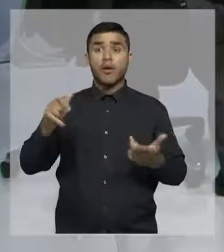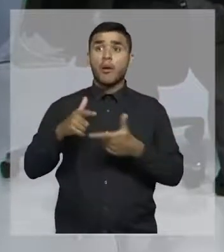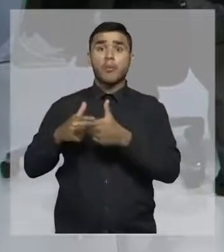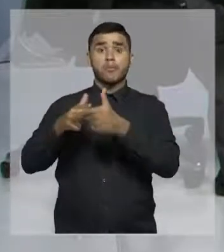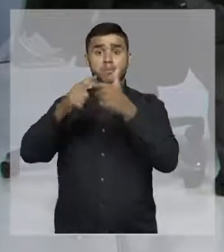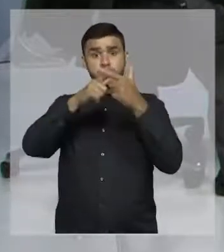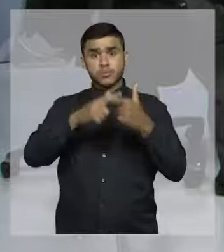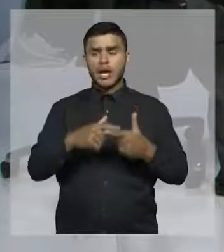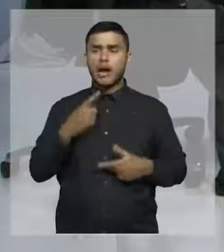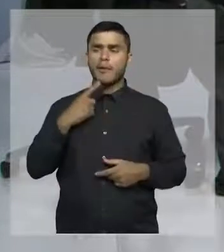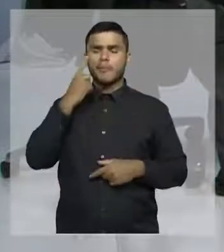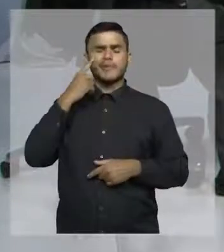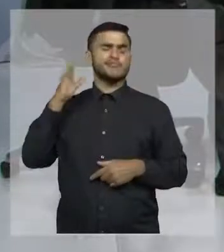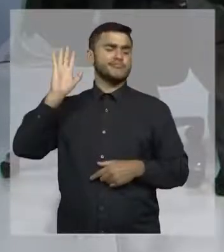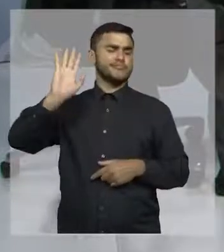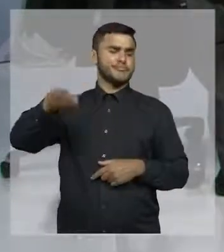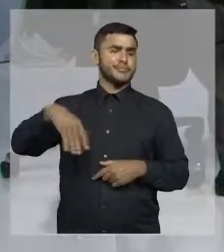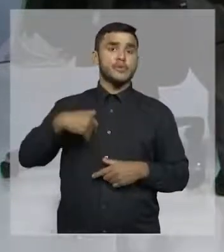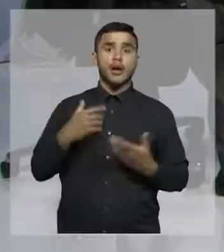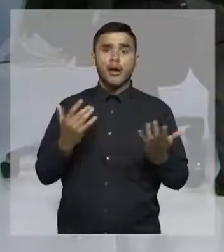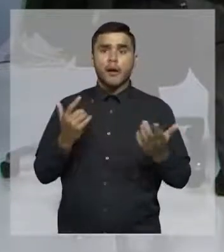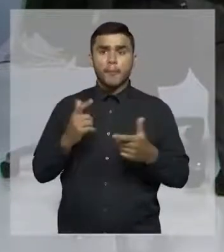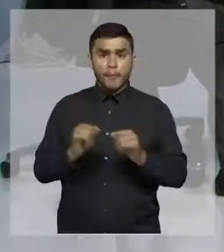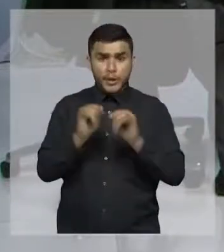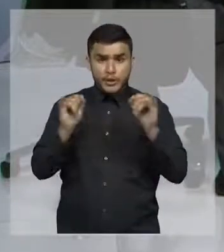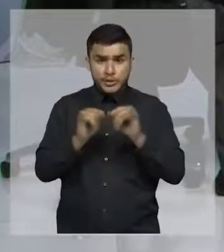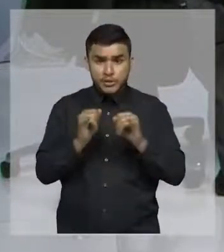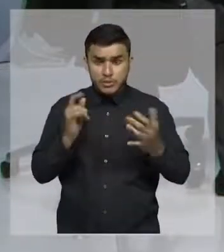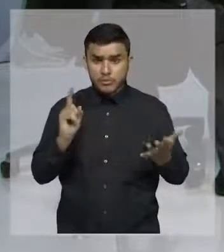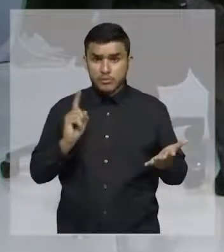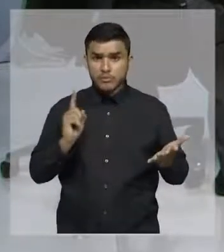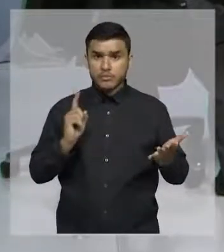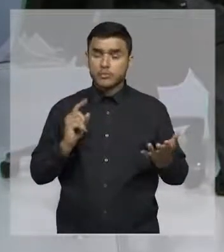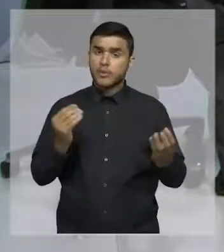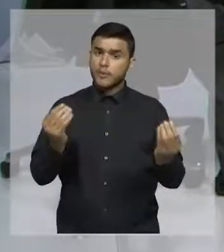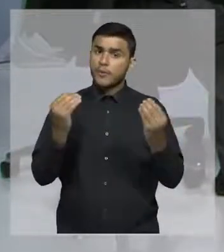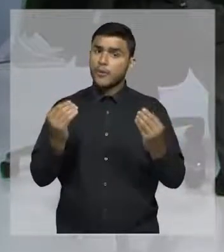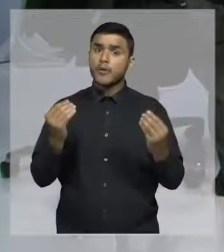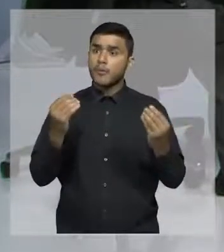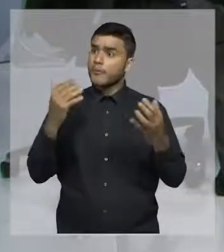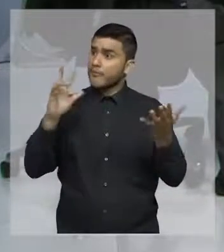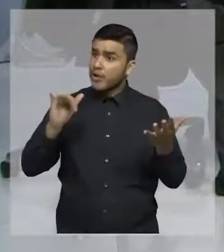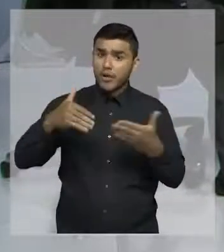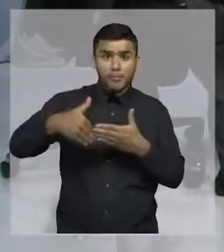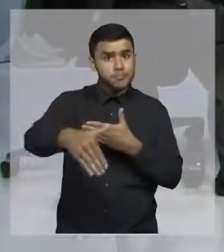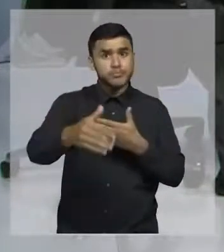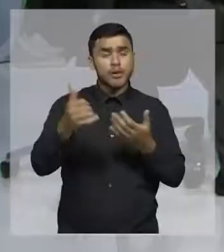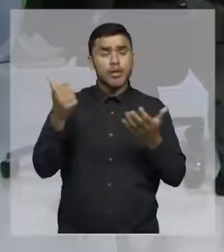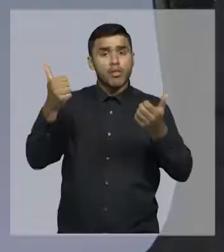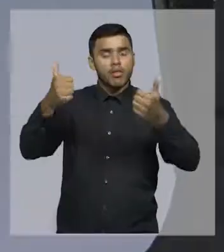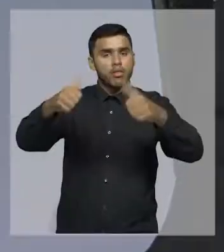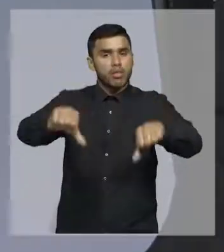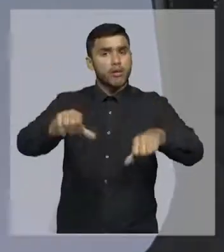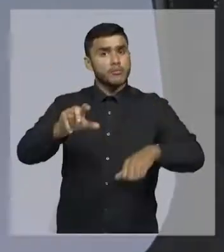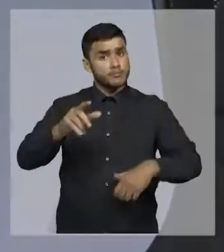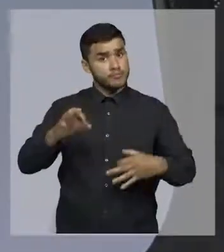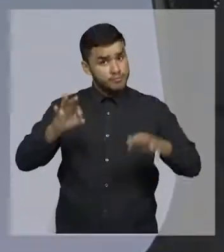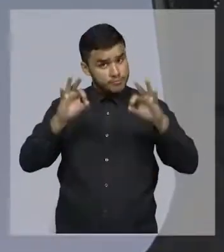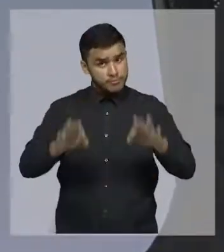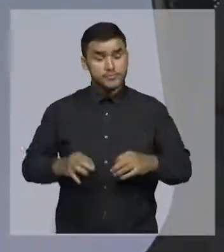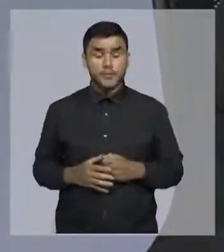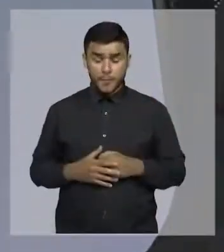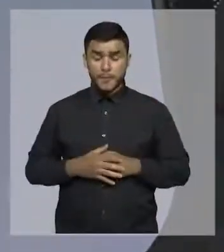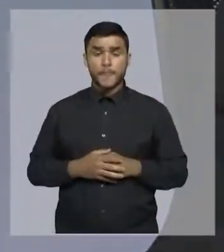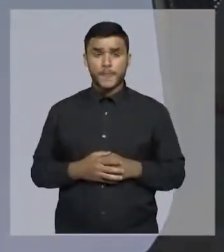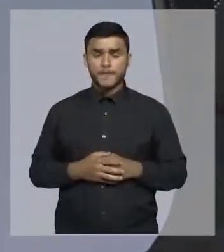subestimado. Não se acreditou que teria a dimensão. A crônica de uma morte anunciada. Anunciada. Qual é a sua percepção? Eu acho que o